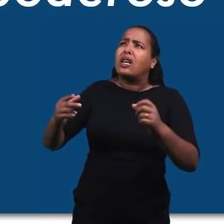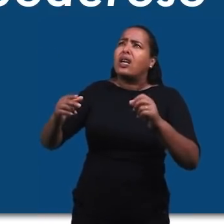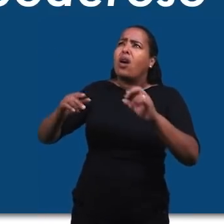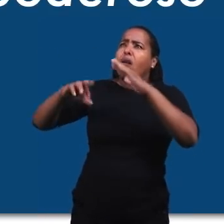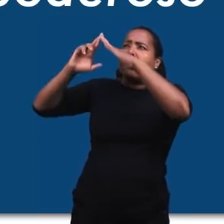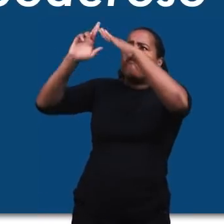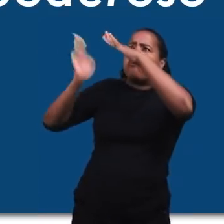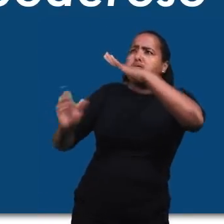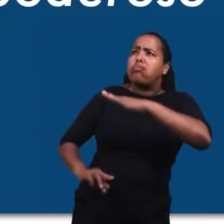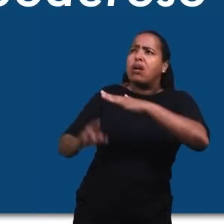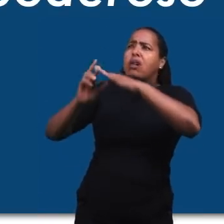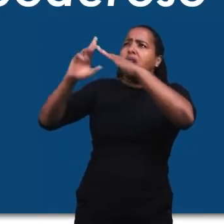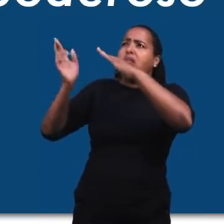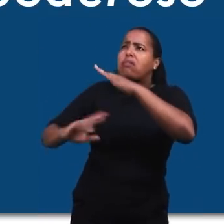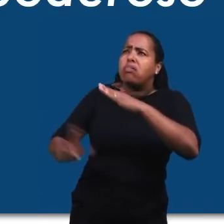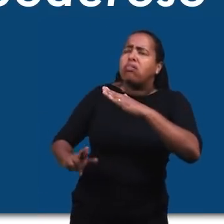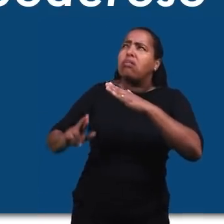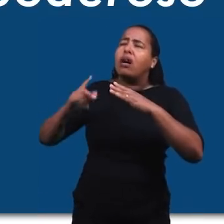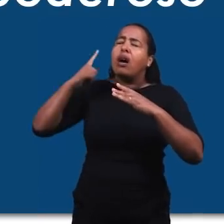dizia: